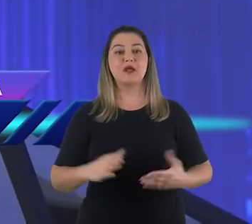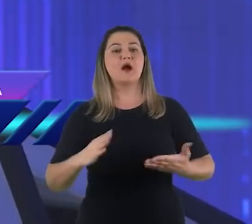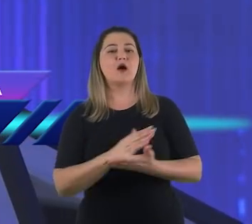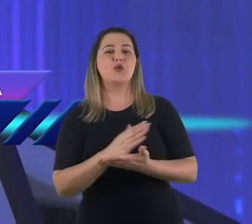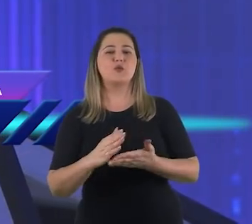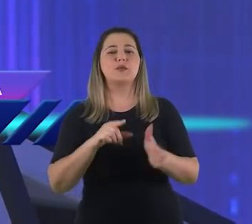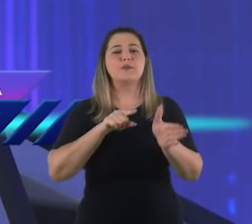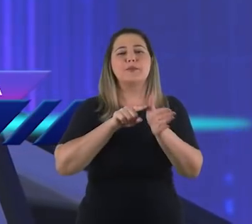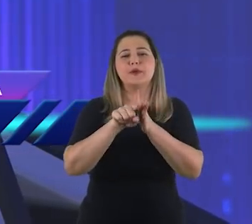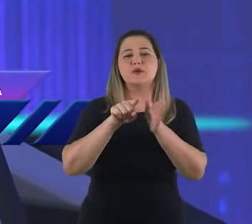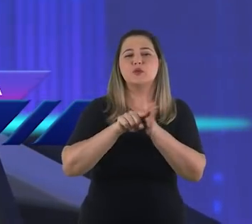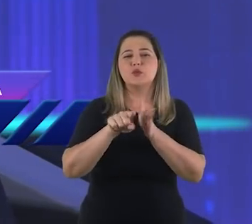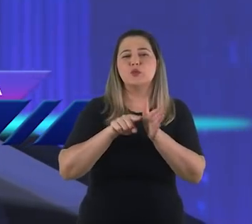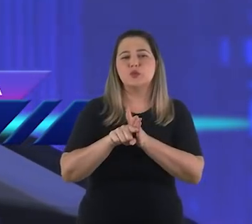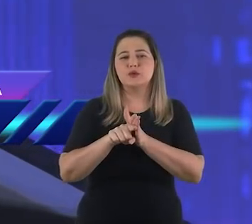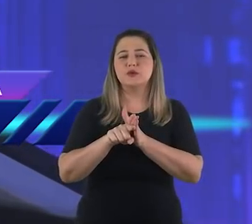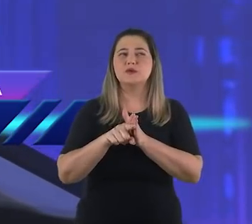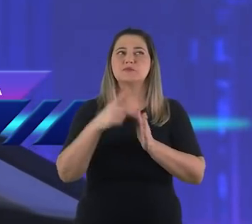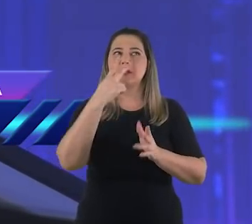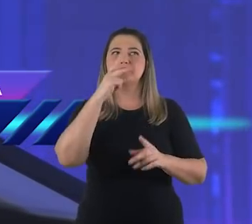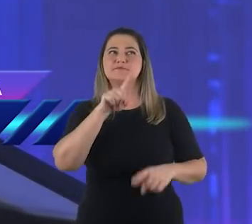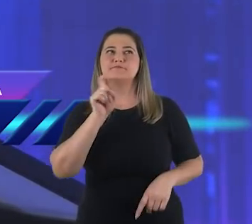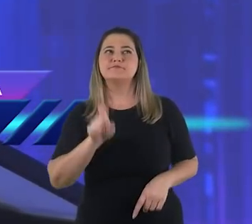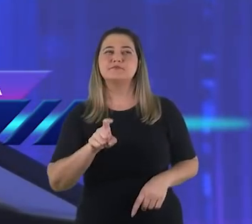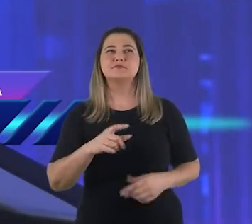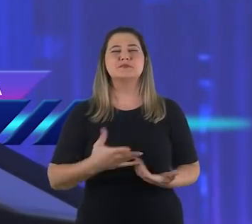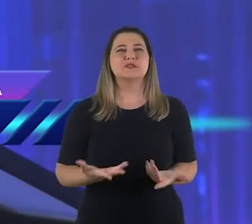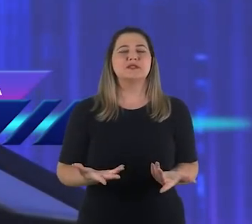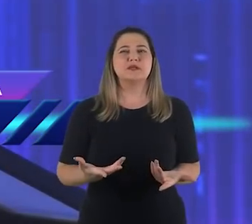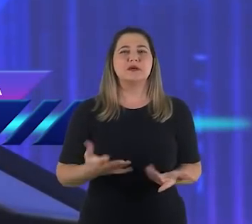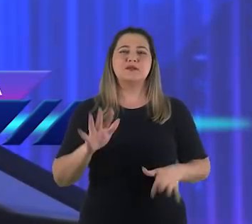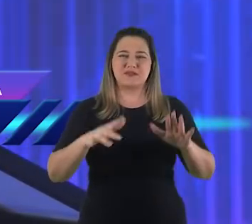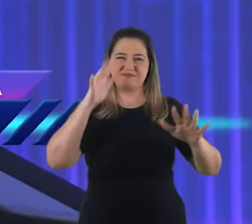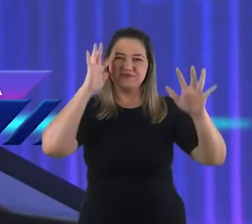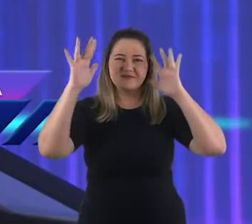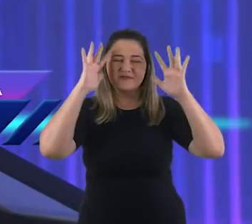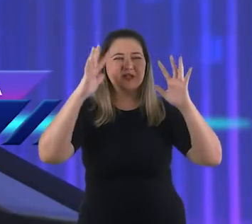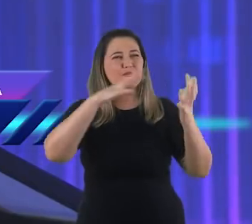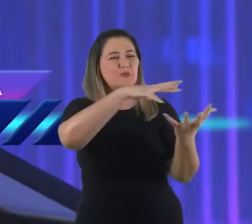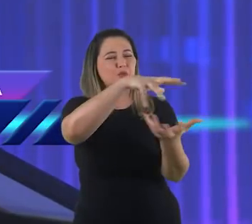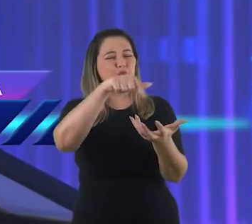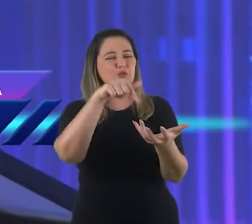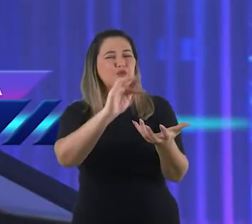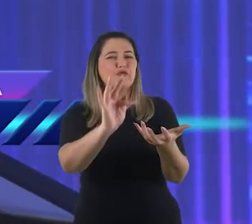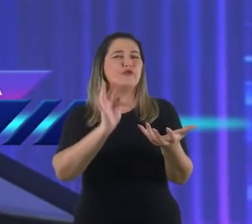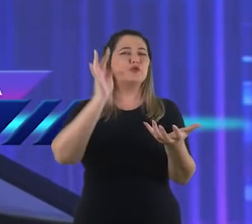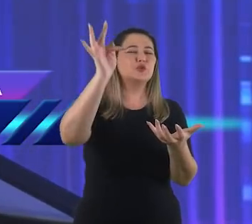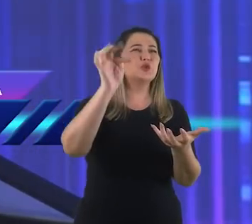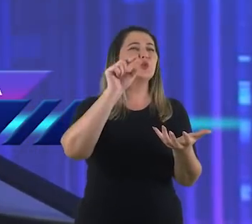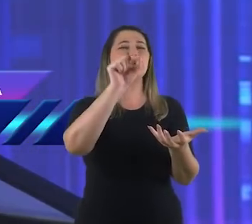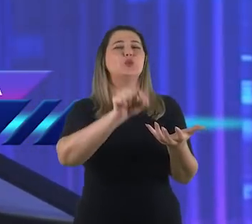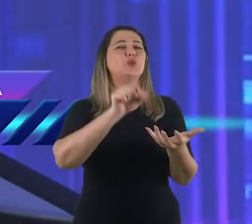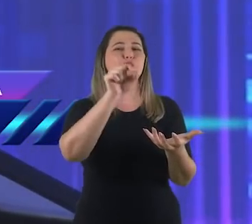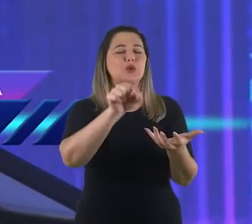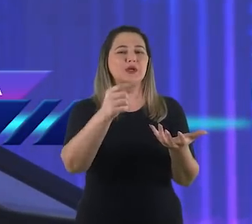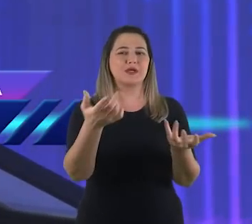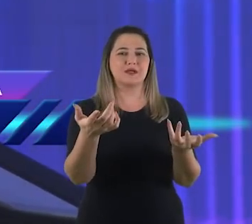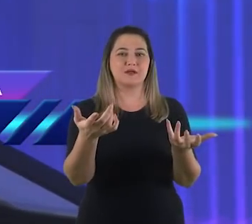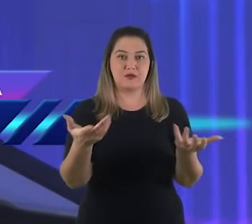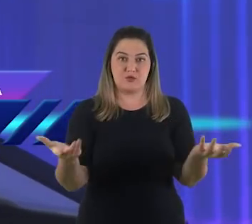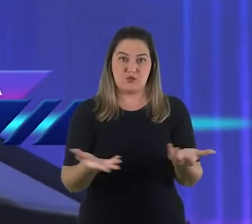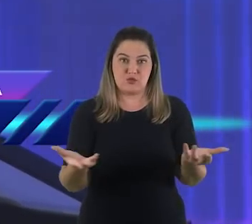estão nos nossos corações. Por exemplo, qual será o futuro do nosso planeta? Estamos saindo